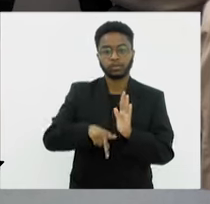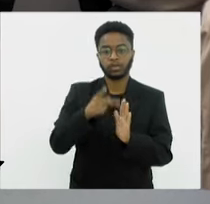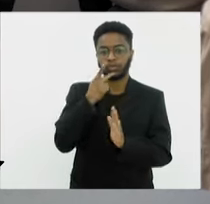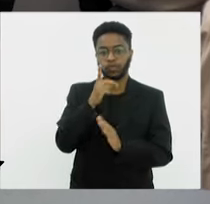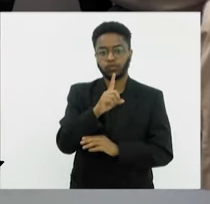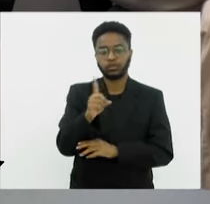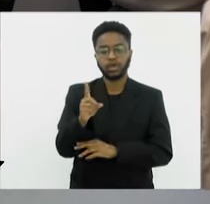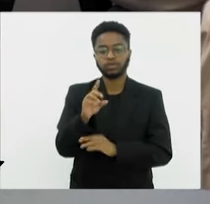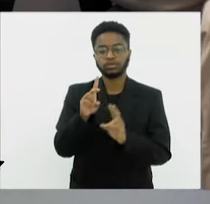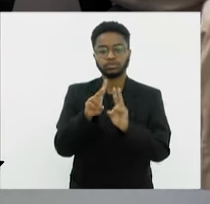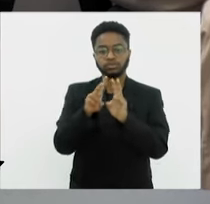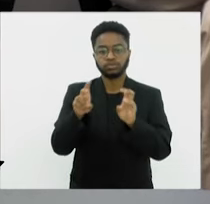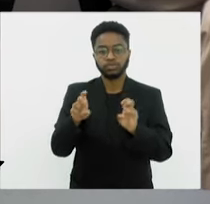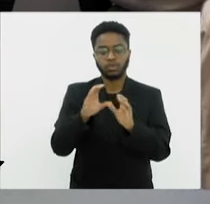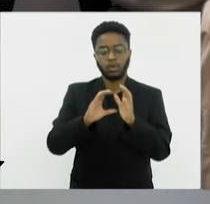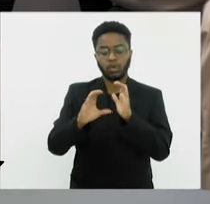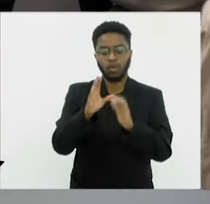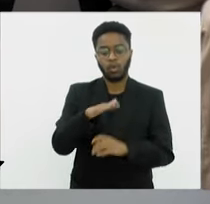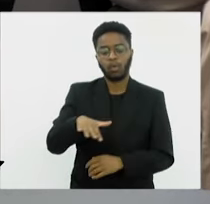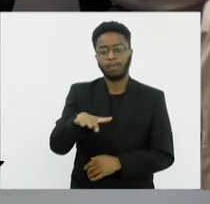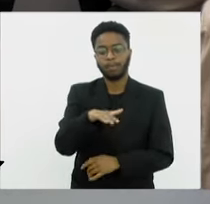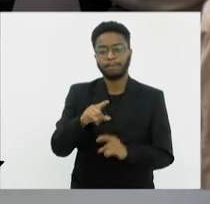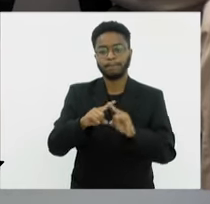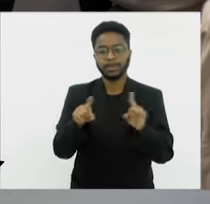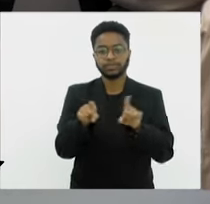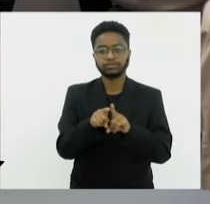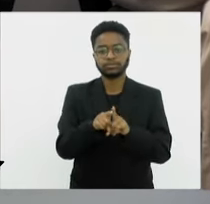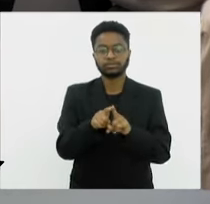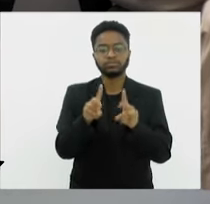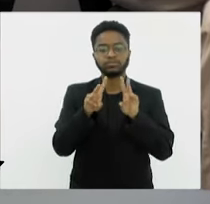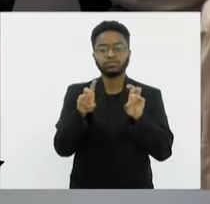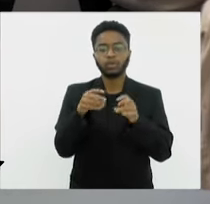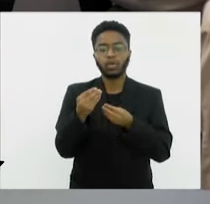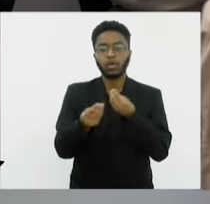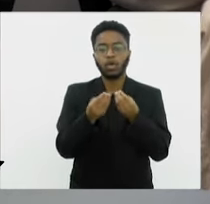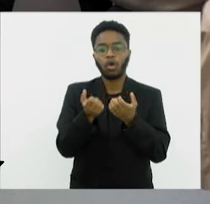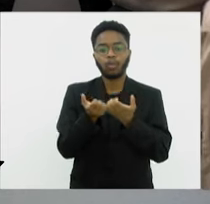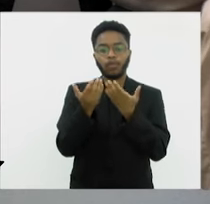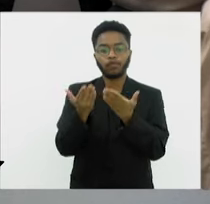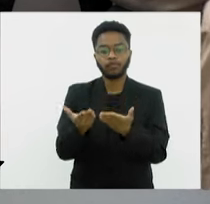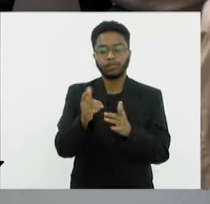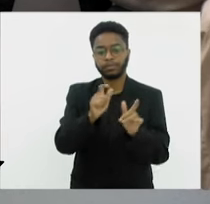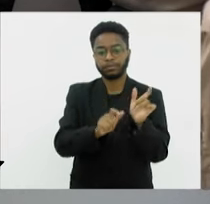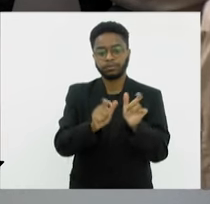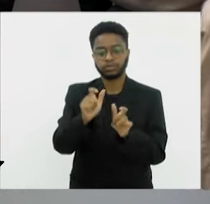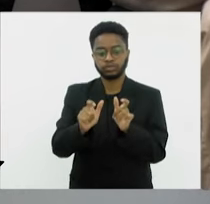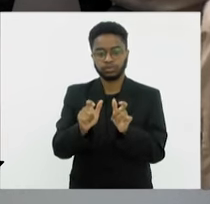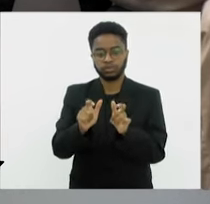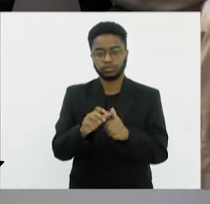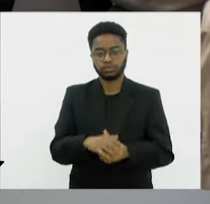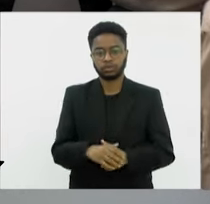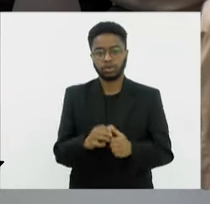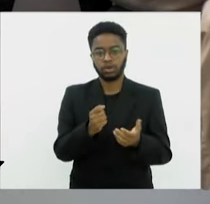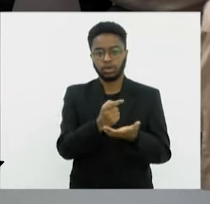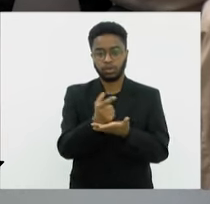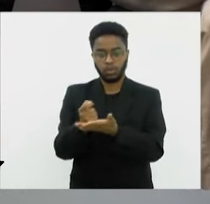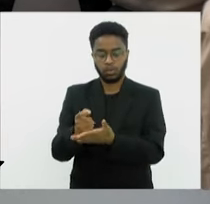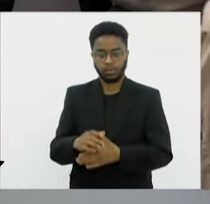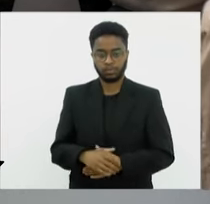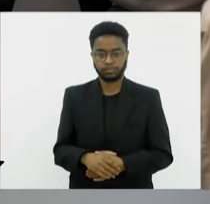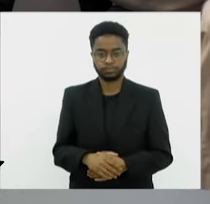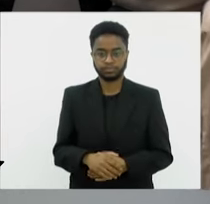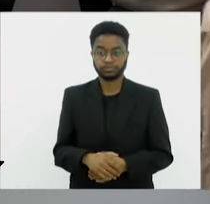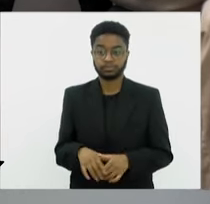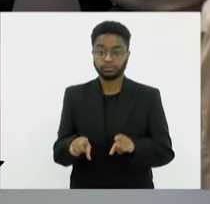questões relacionadas a telecomunicações, mas sobre uma forma como o serviço é ofertado ao consumidor. A gente